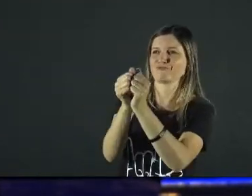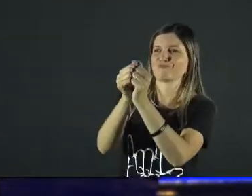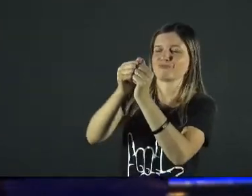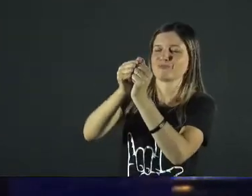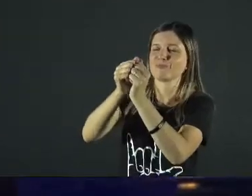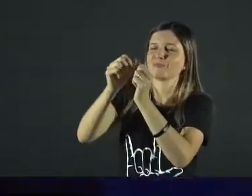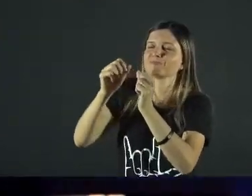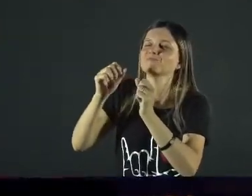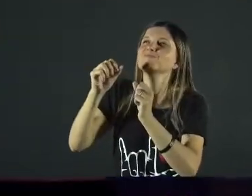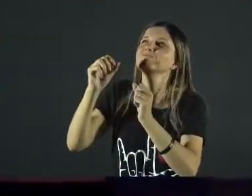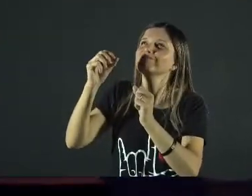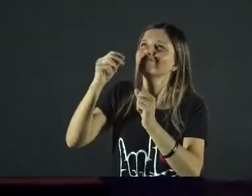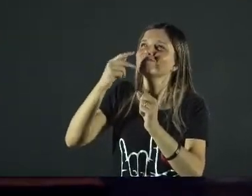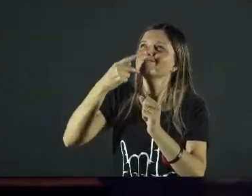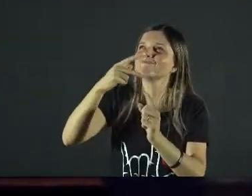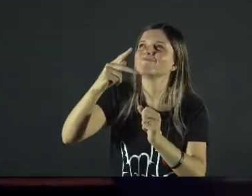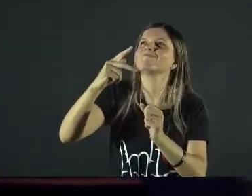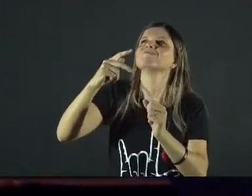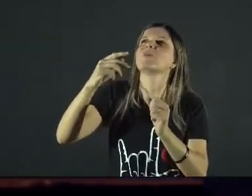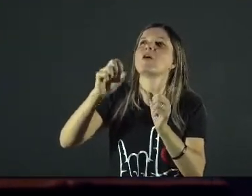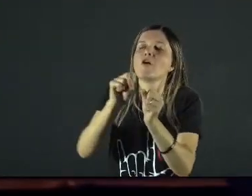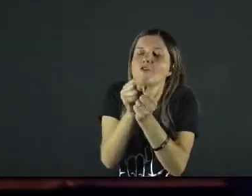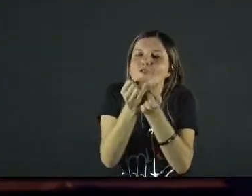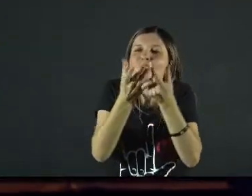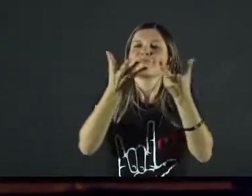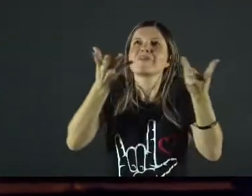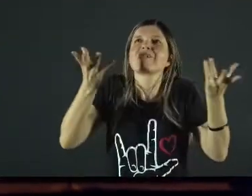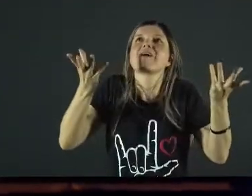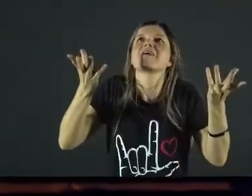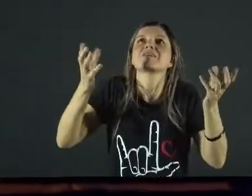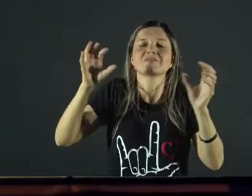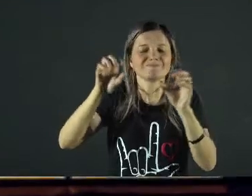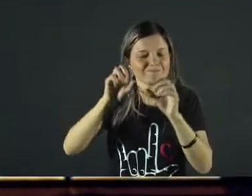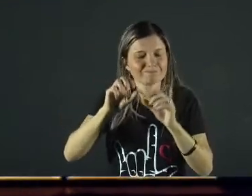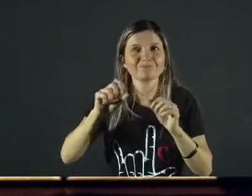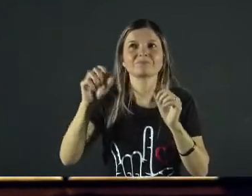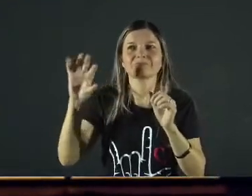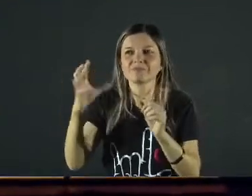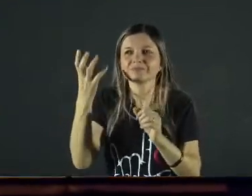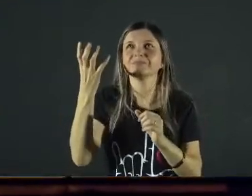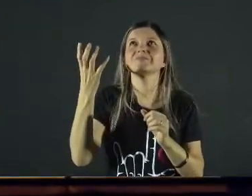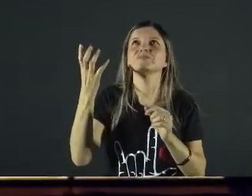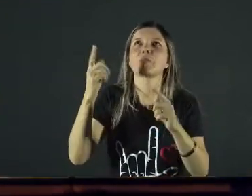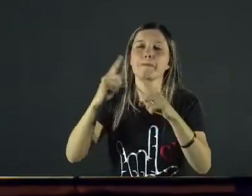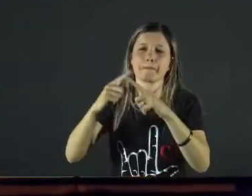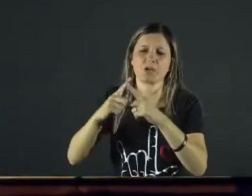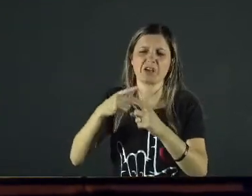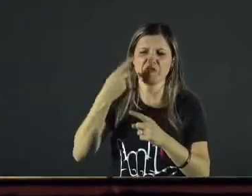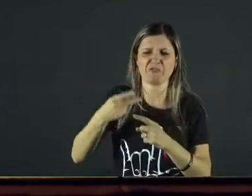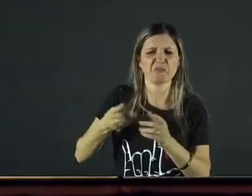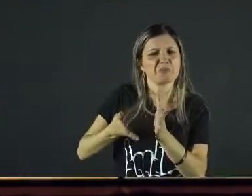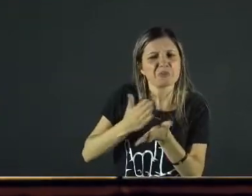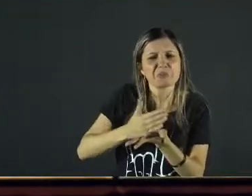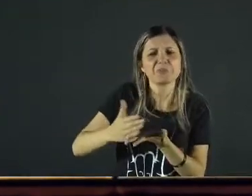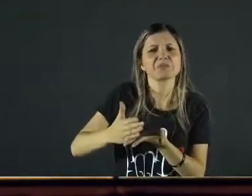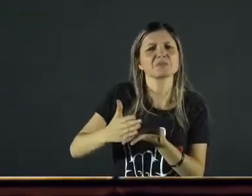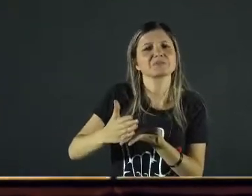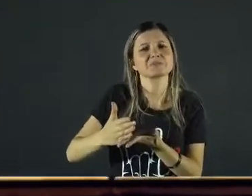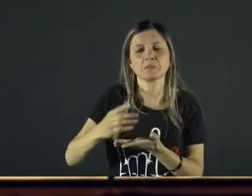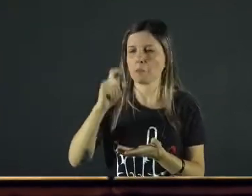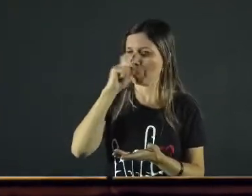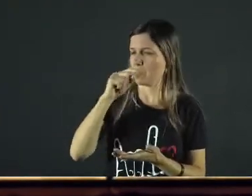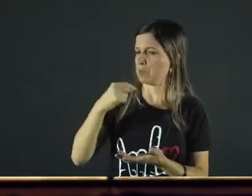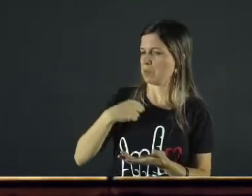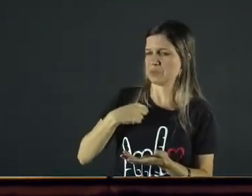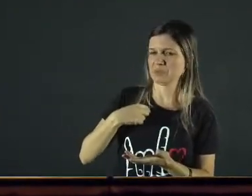aleluia, o milagre ia acontecer, alguma coisa ele ia fazer, porque ela tinha dito para ele no início: não minta